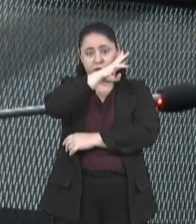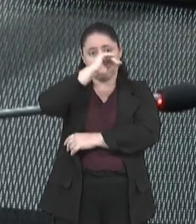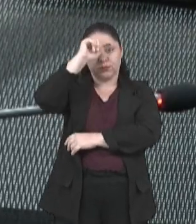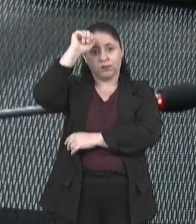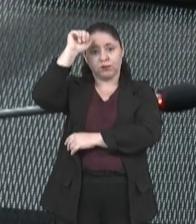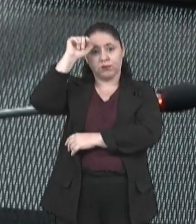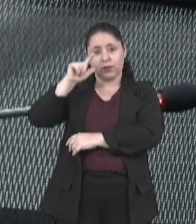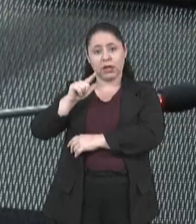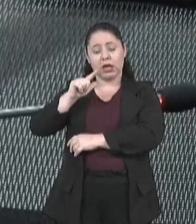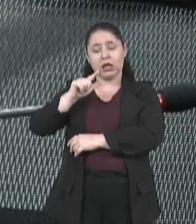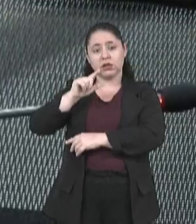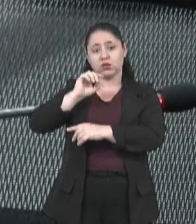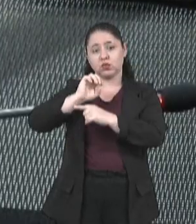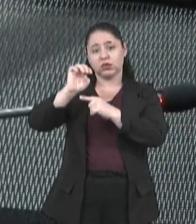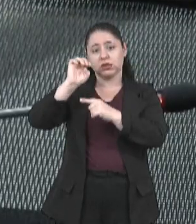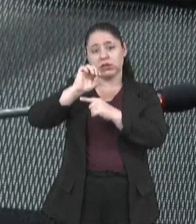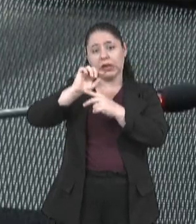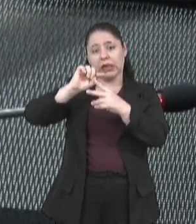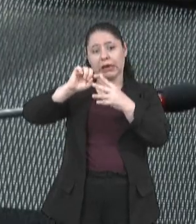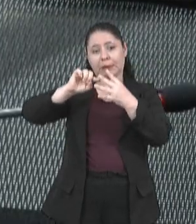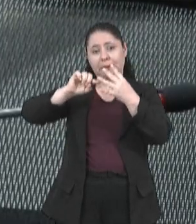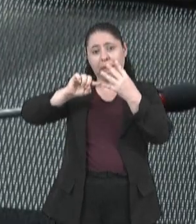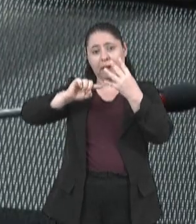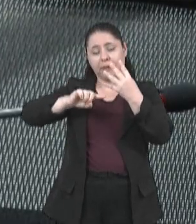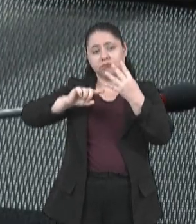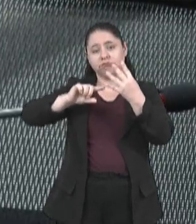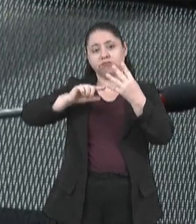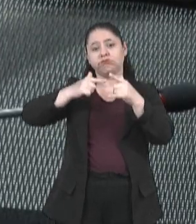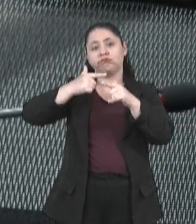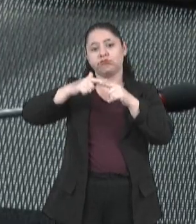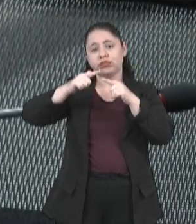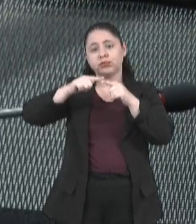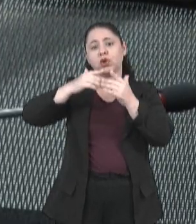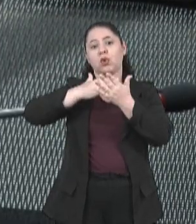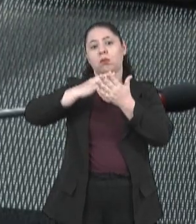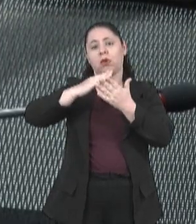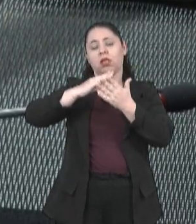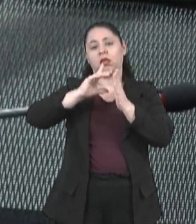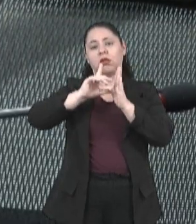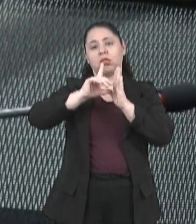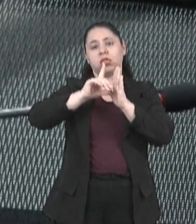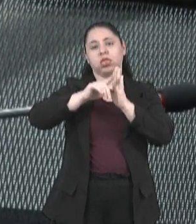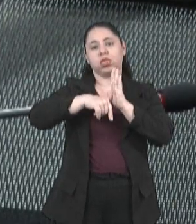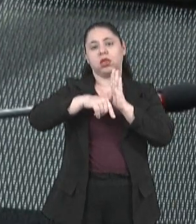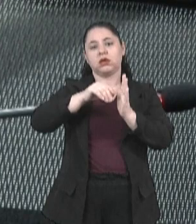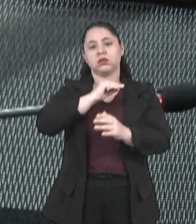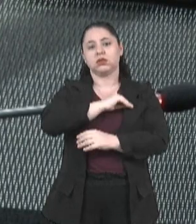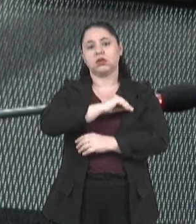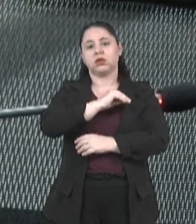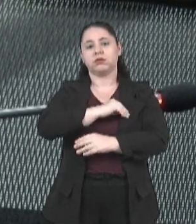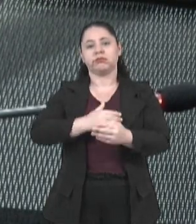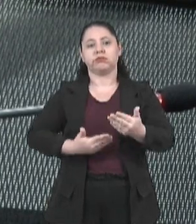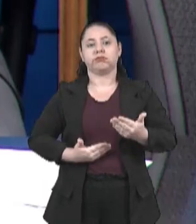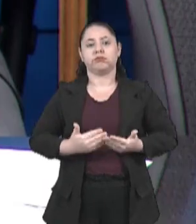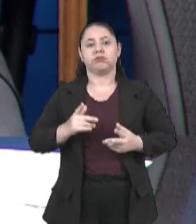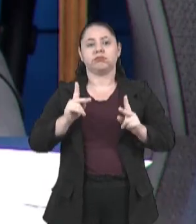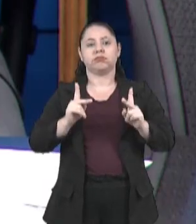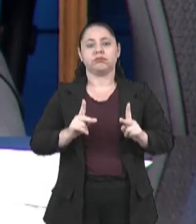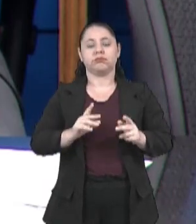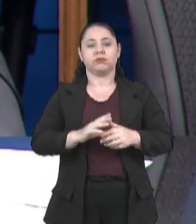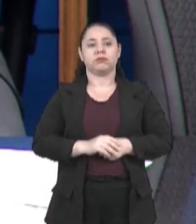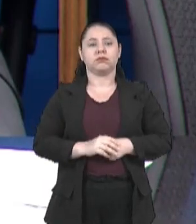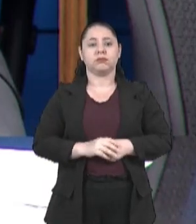do Sul está entre os estados que correm risco real de começar a atrasar salário de servidor público. Ainda em